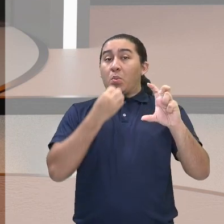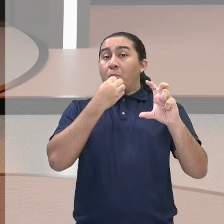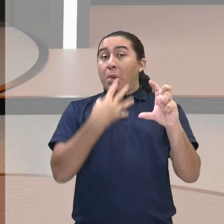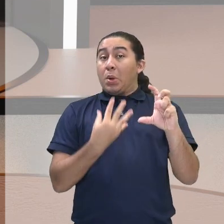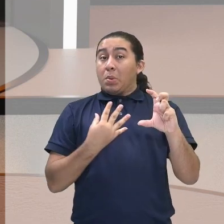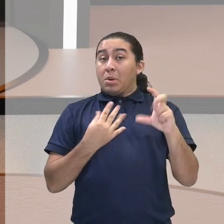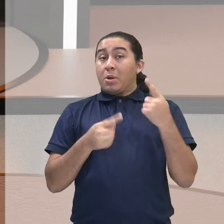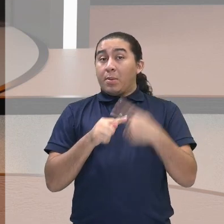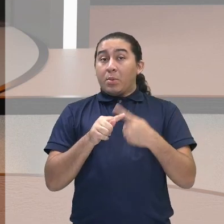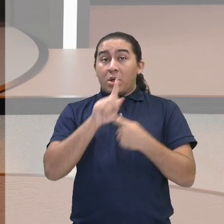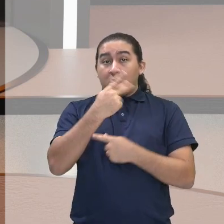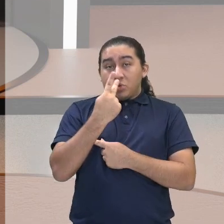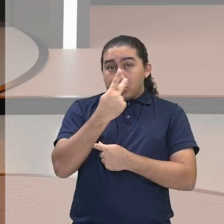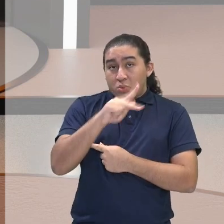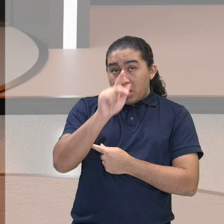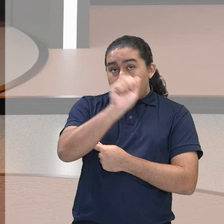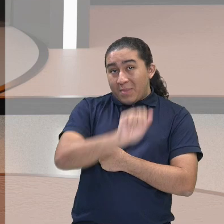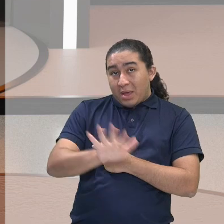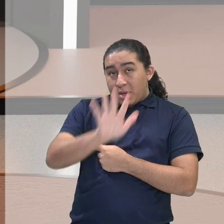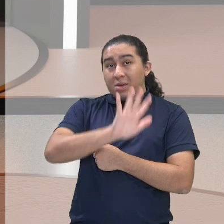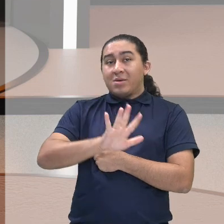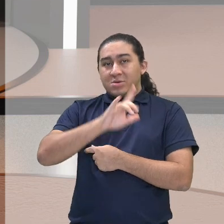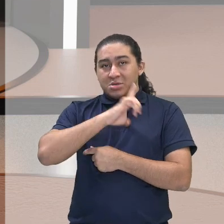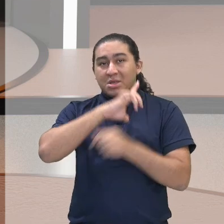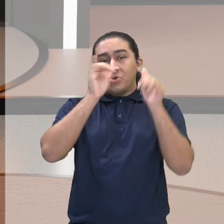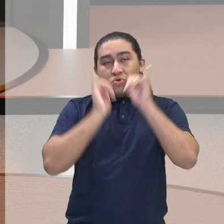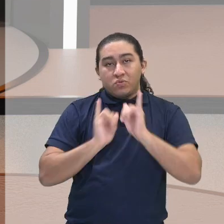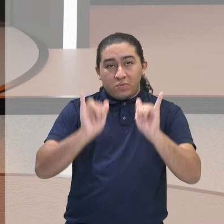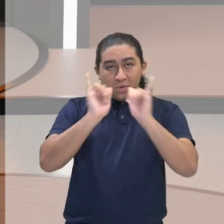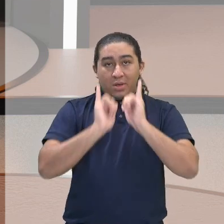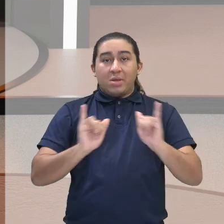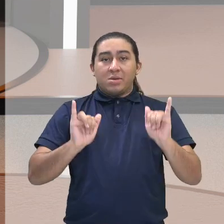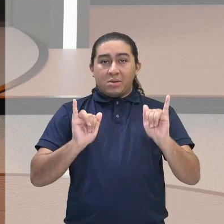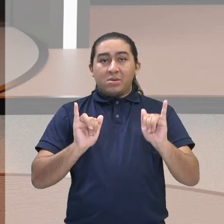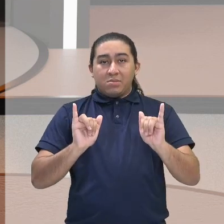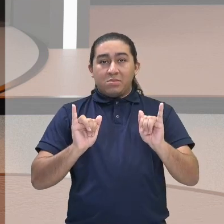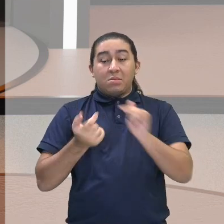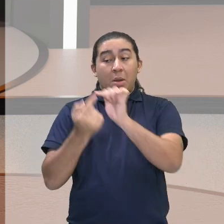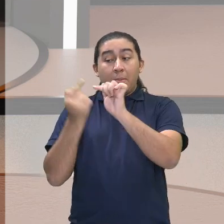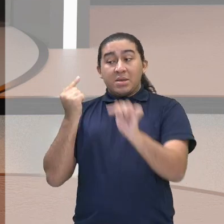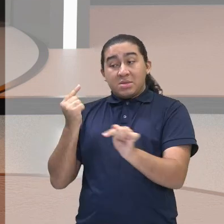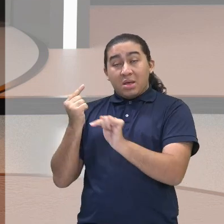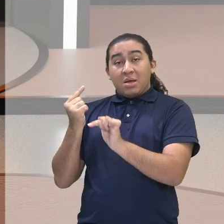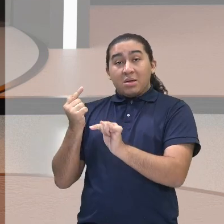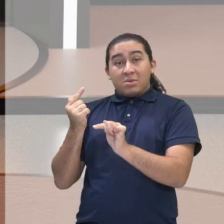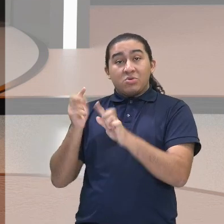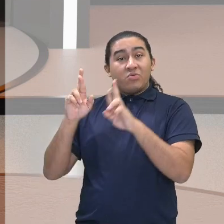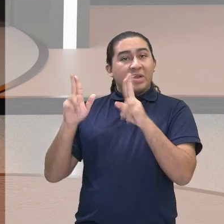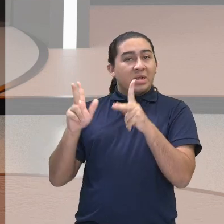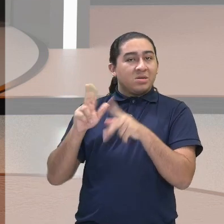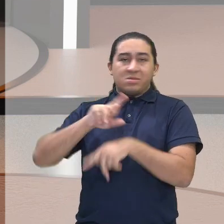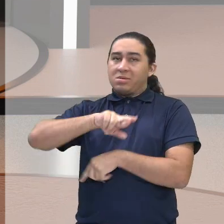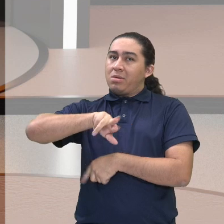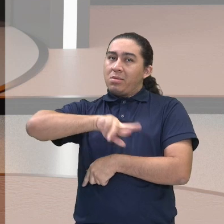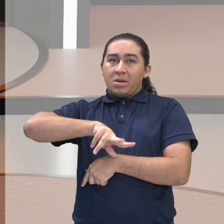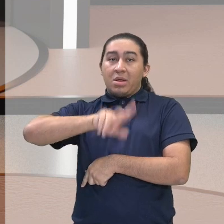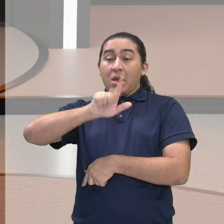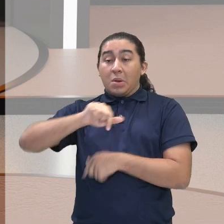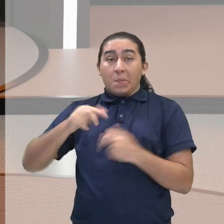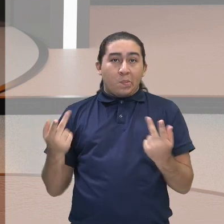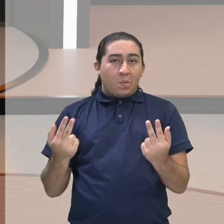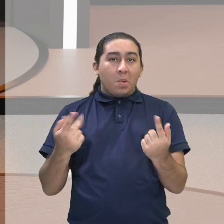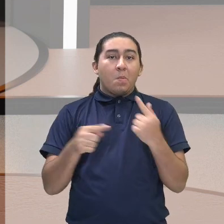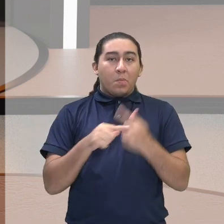é a sua imagem que está sendo perpassada. E no passado não era diferente. Afinal de contas,